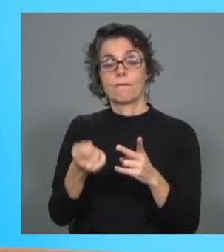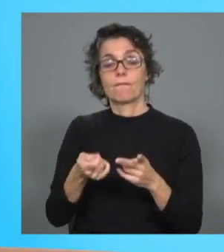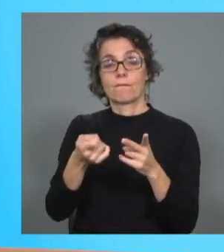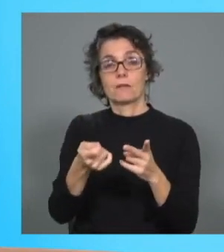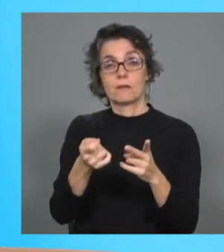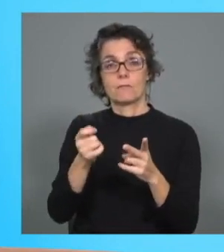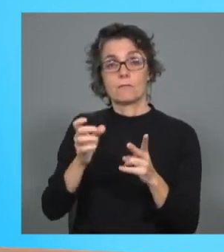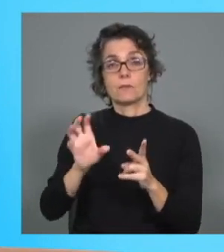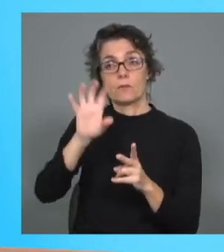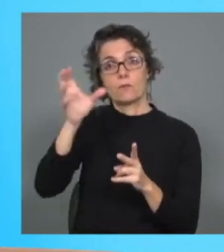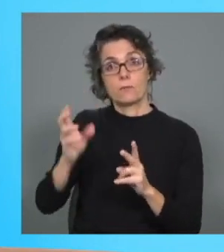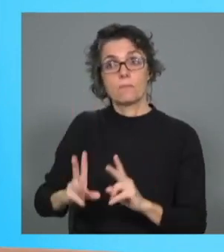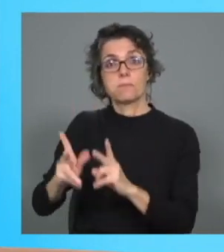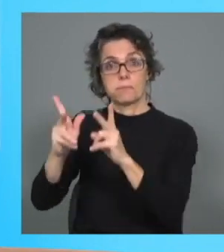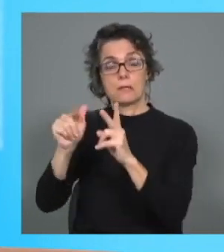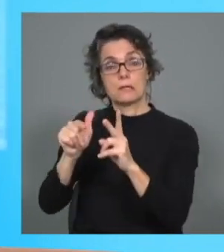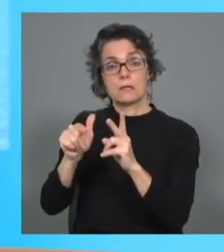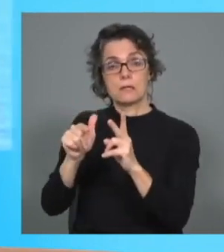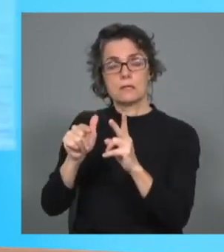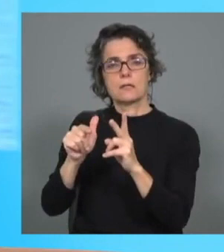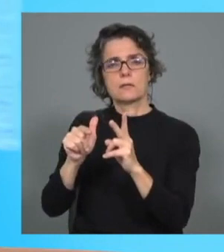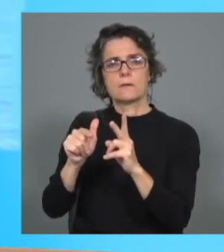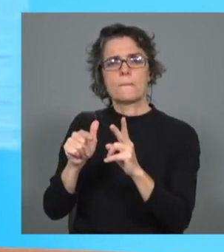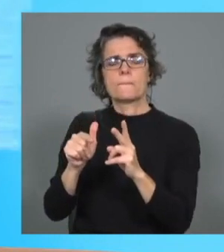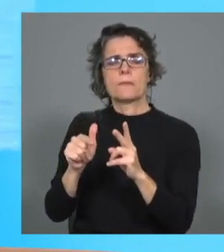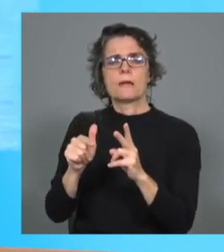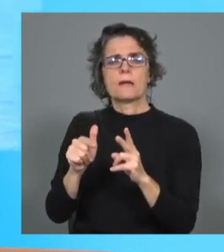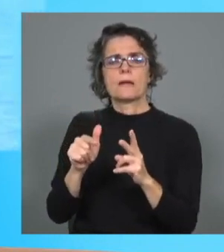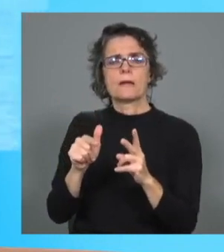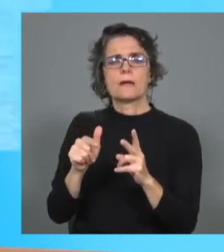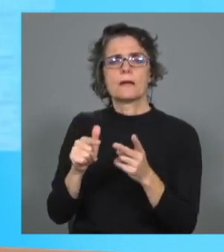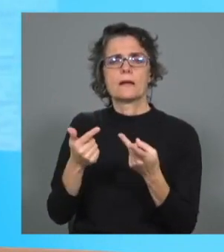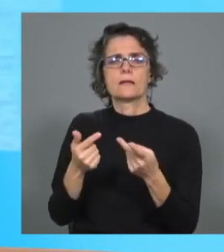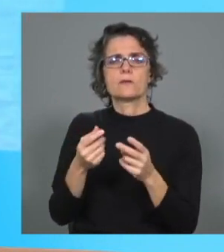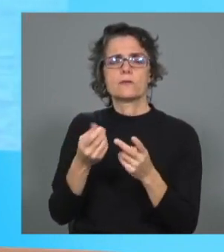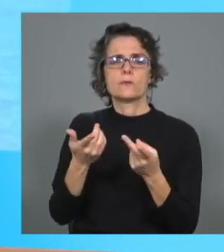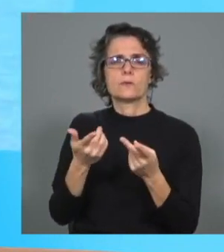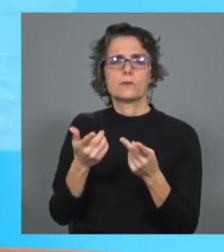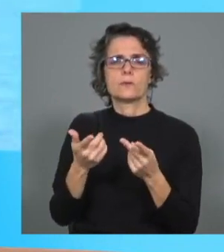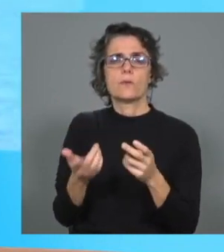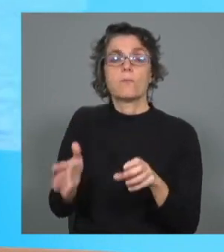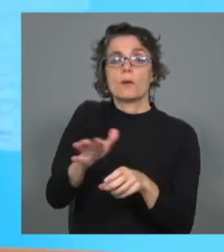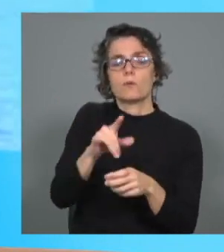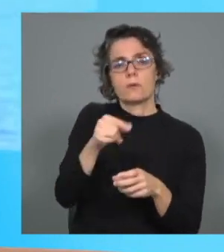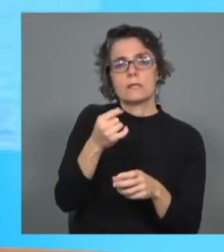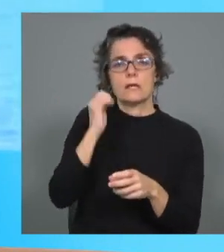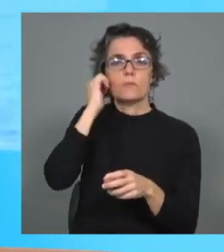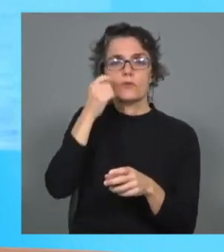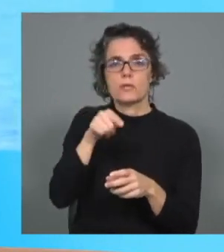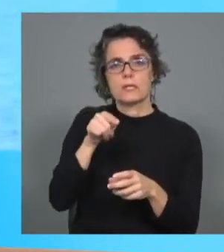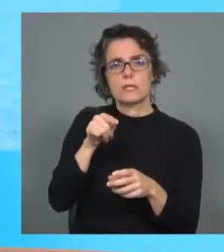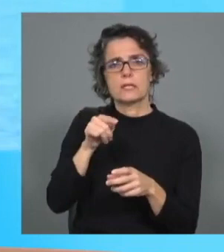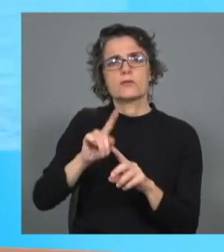desenvolvidos em relação aos países. Isto nada tem a ver com os perdas e danos, isto já é algo que tem a ver com adaptação e mitigação e que foi